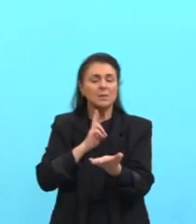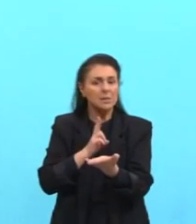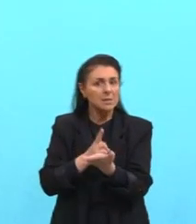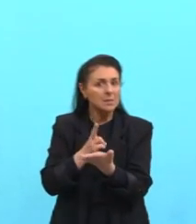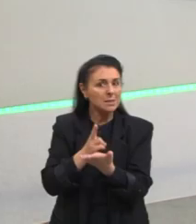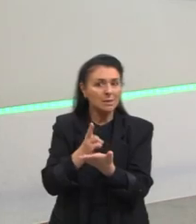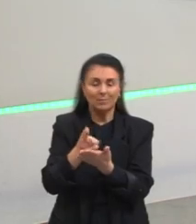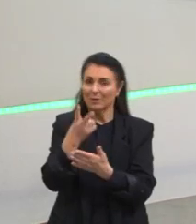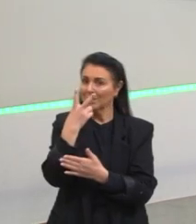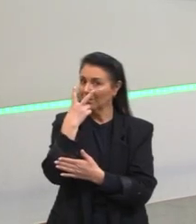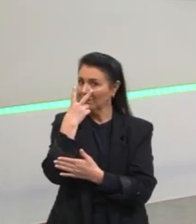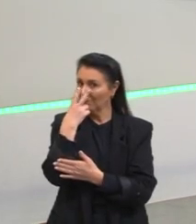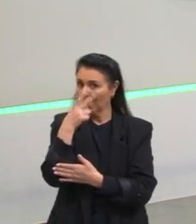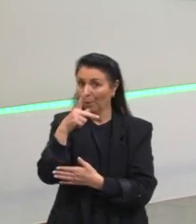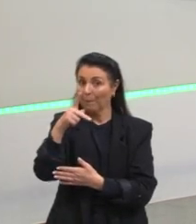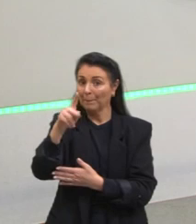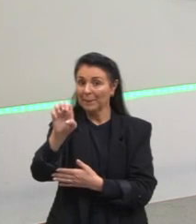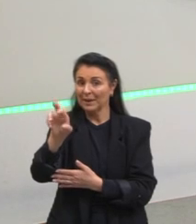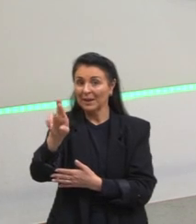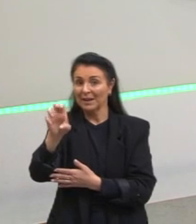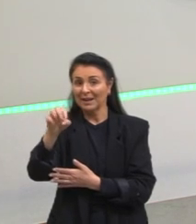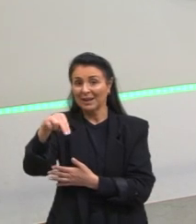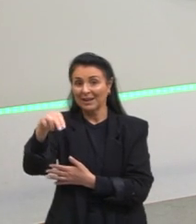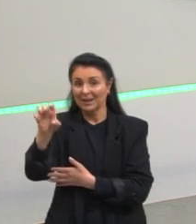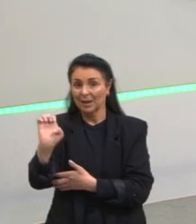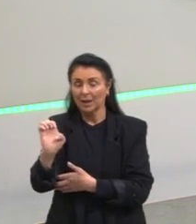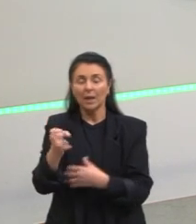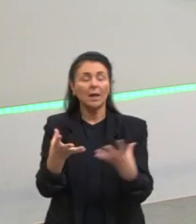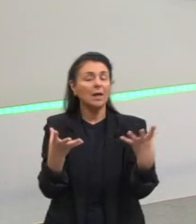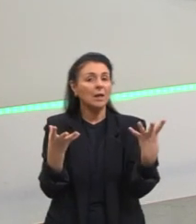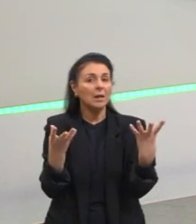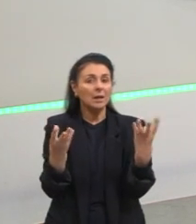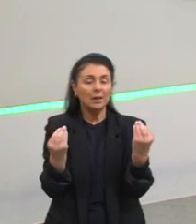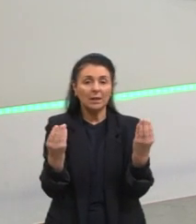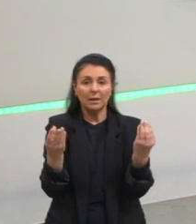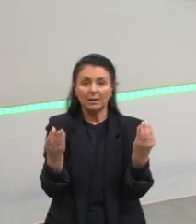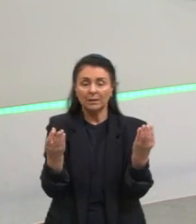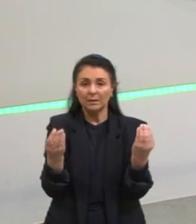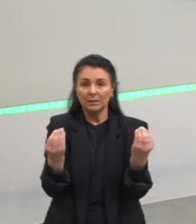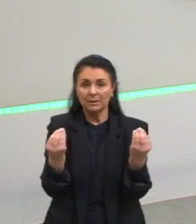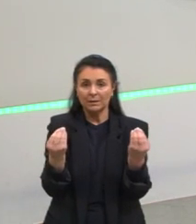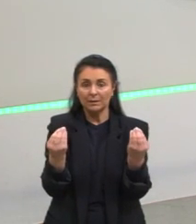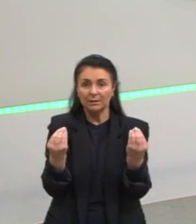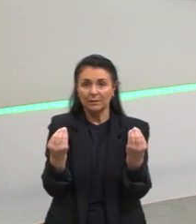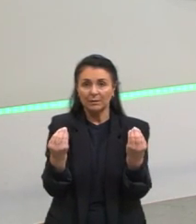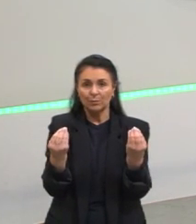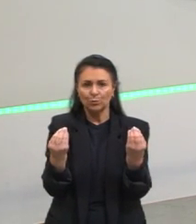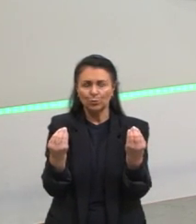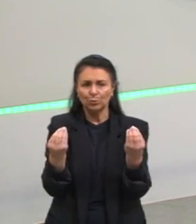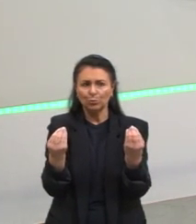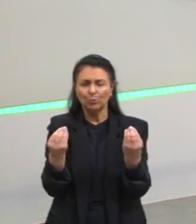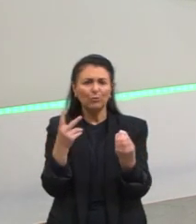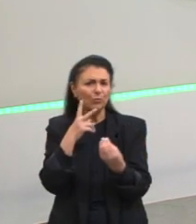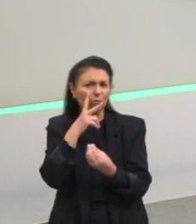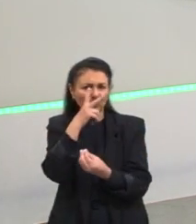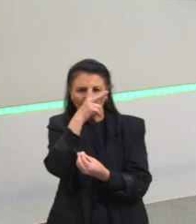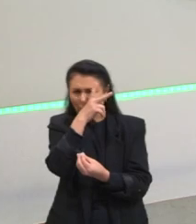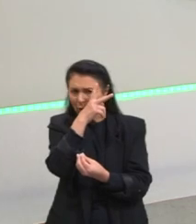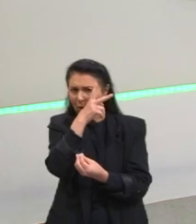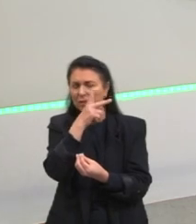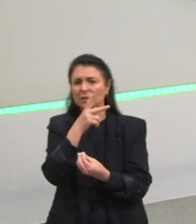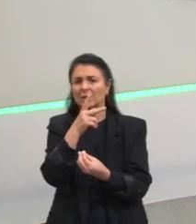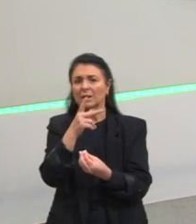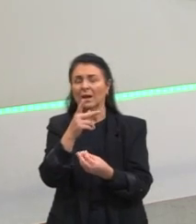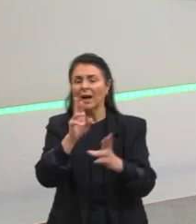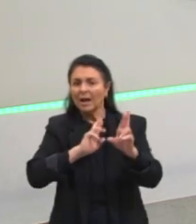quer dizer que é permanente é muito muito muito forte né Essa